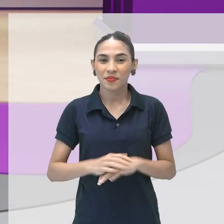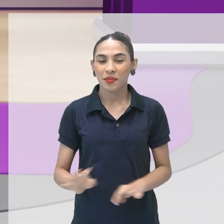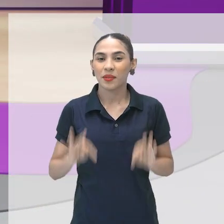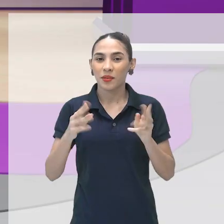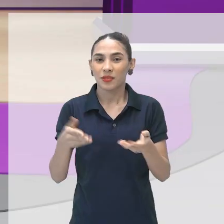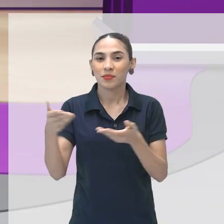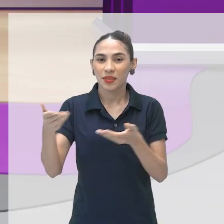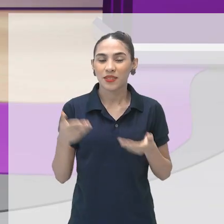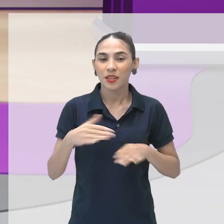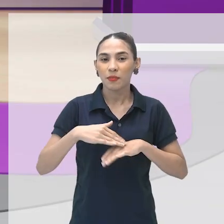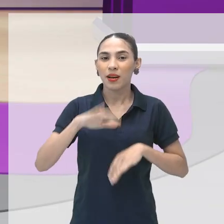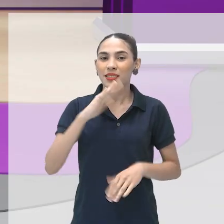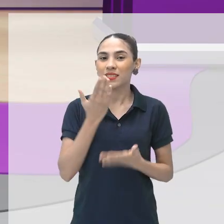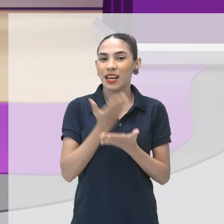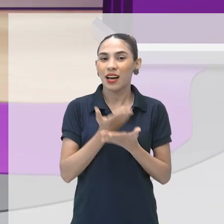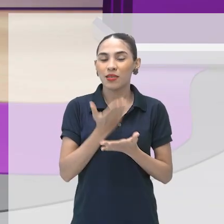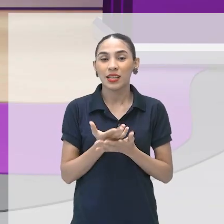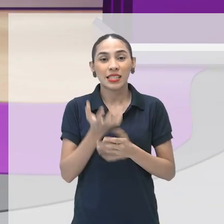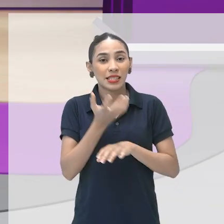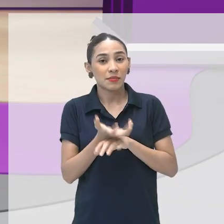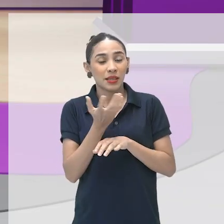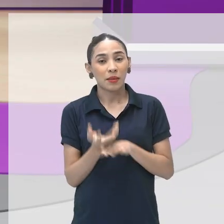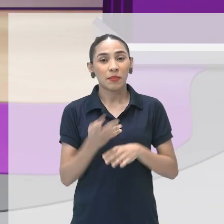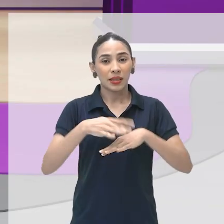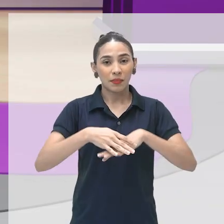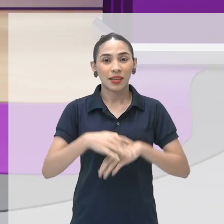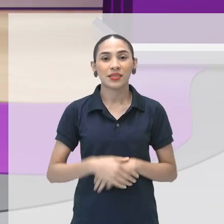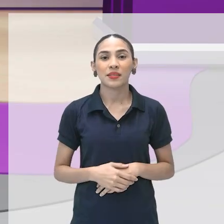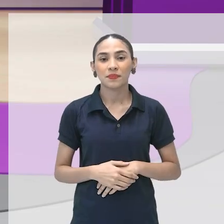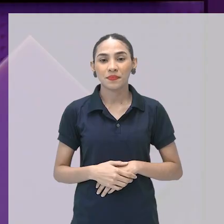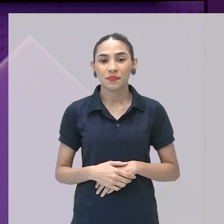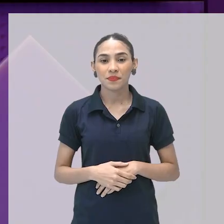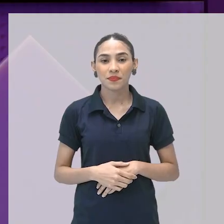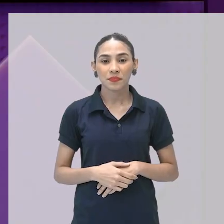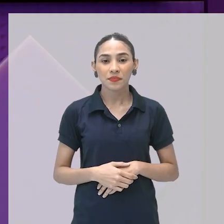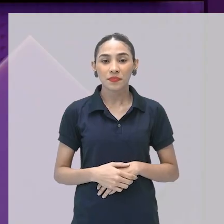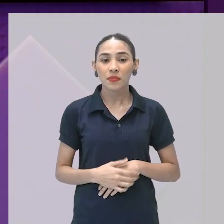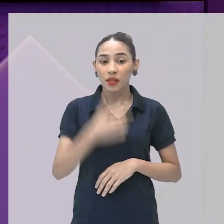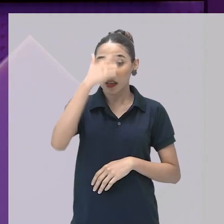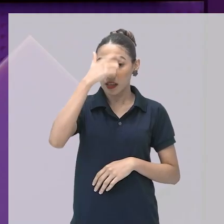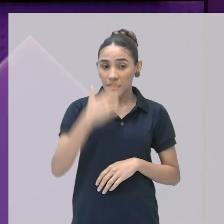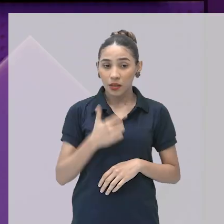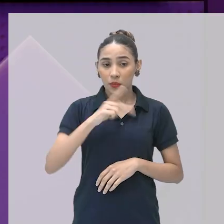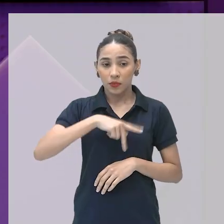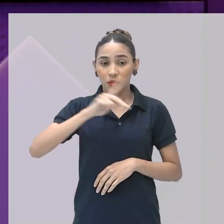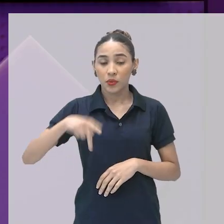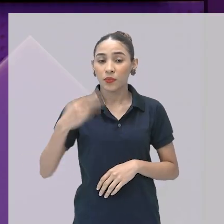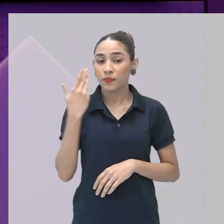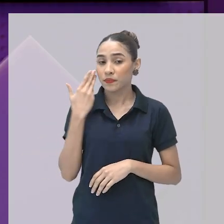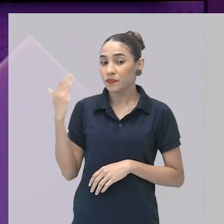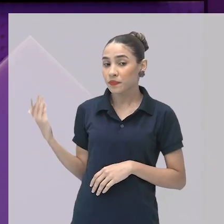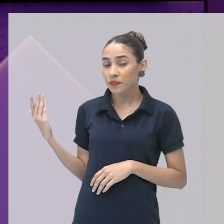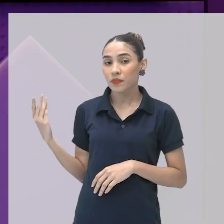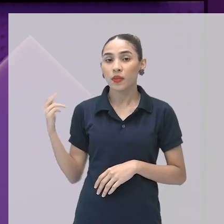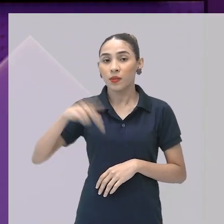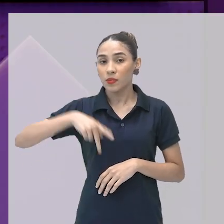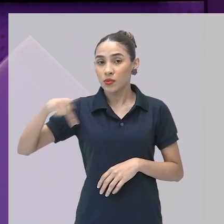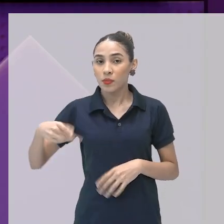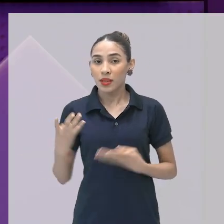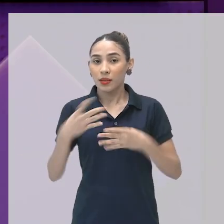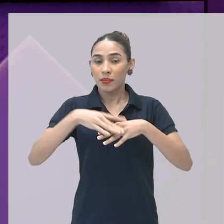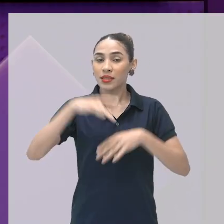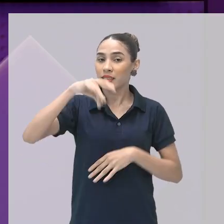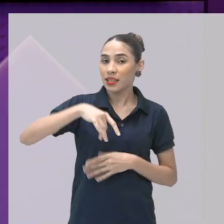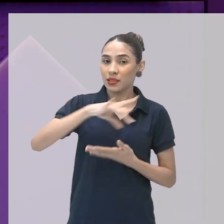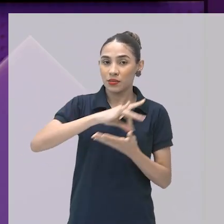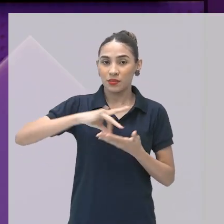Sejam todos bem-vindos a mais uma aula do Componentes de Matemática. Eu sou o professor Aniel Santos, professor de matemática aqui